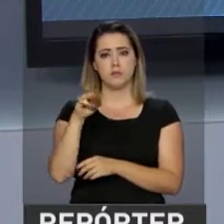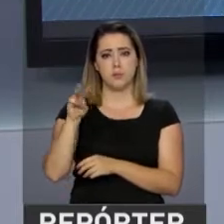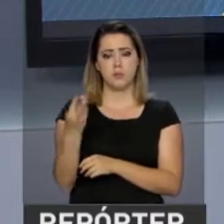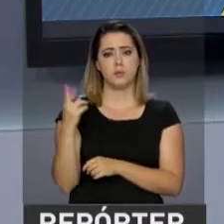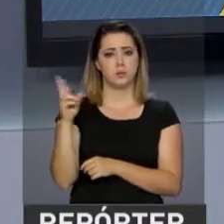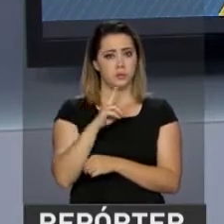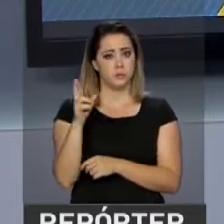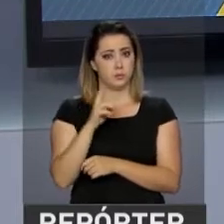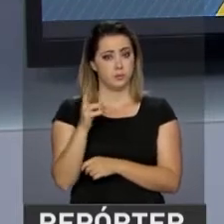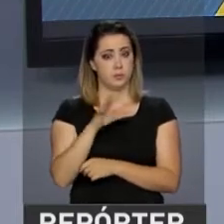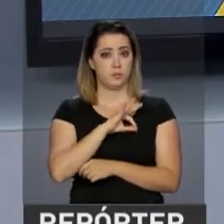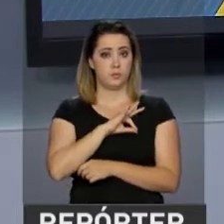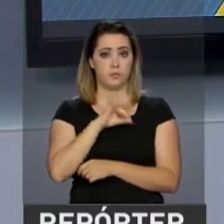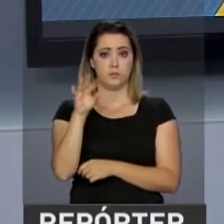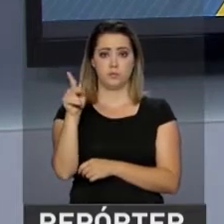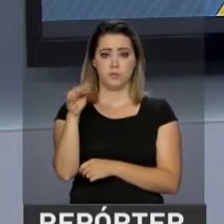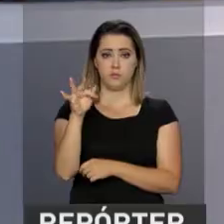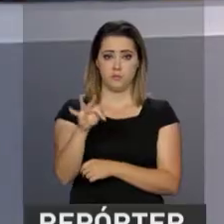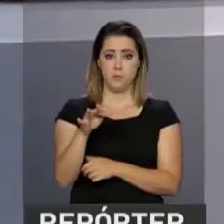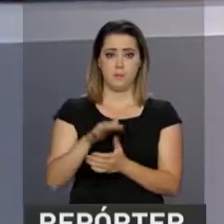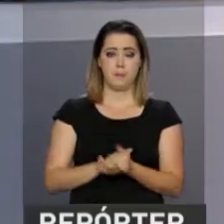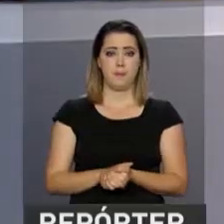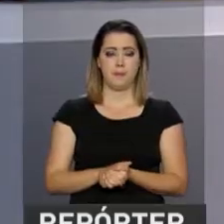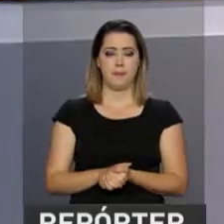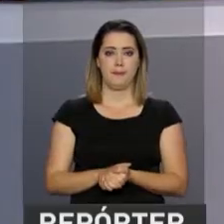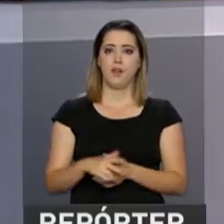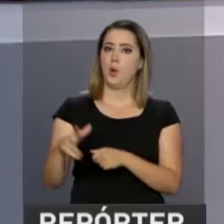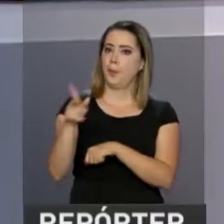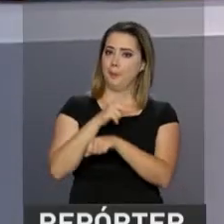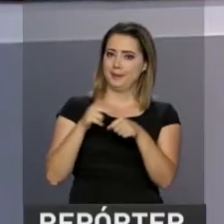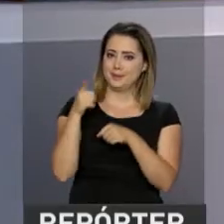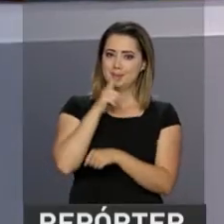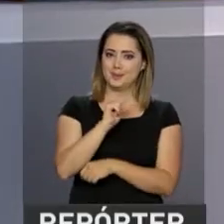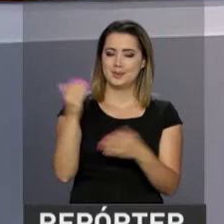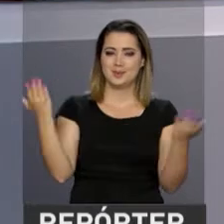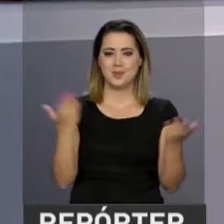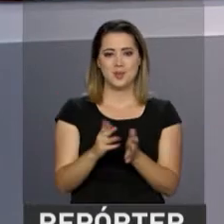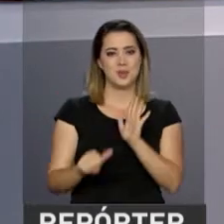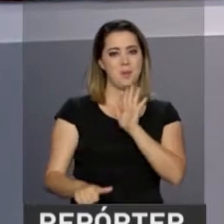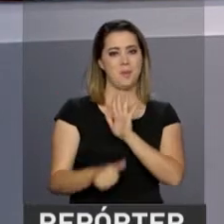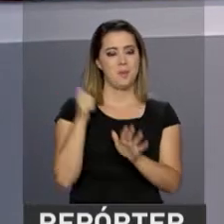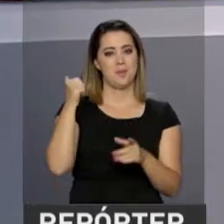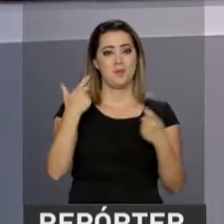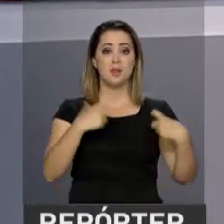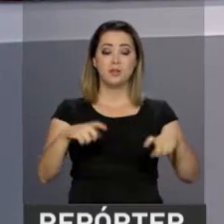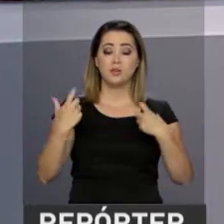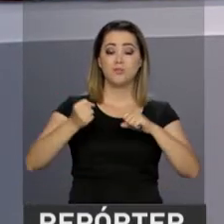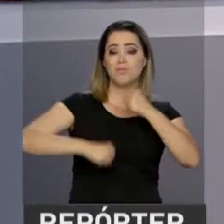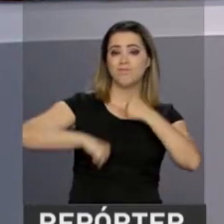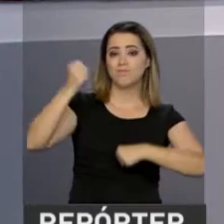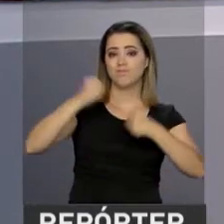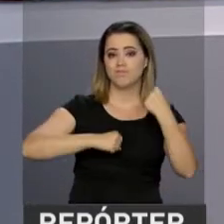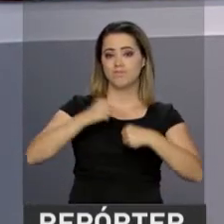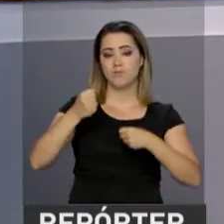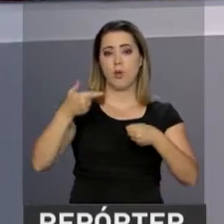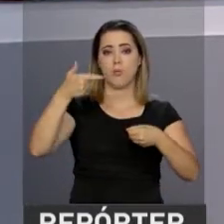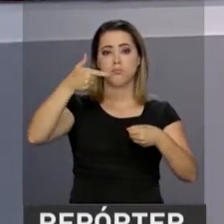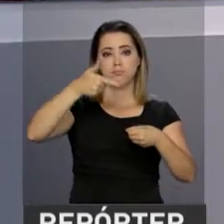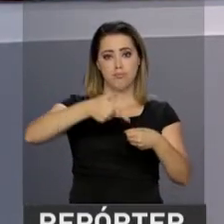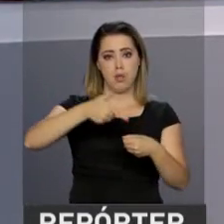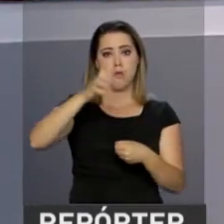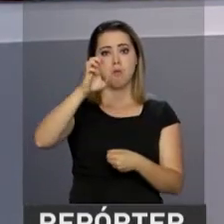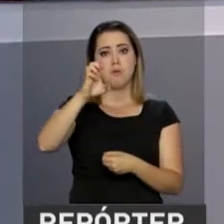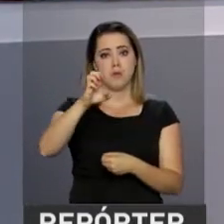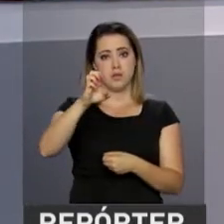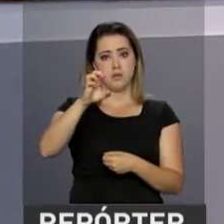para a polícia federal o país ganhou hoje a primeira usina para produzir etanol exclusivamente a